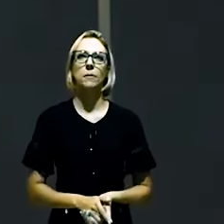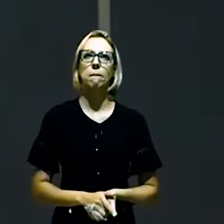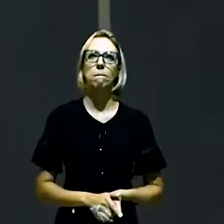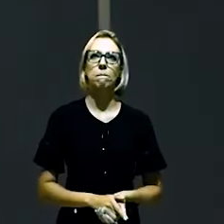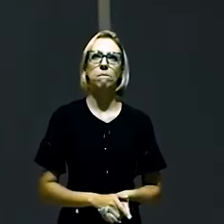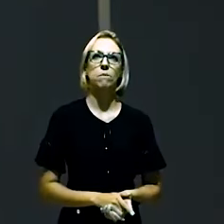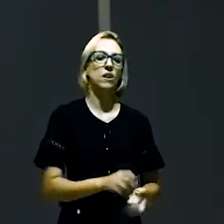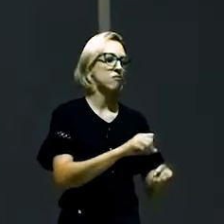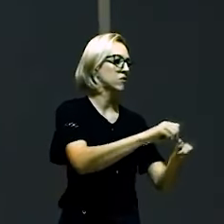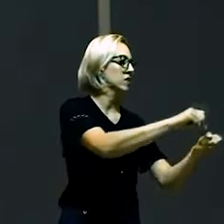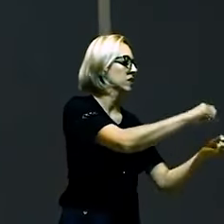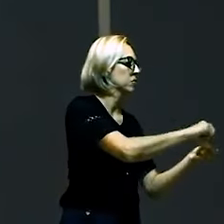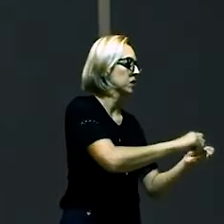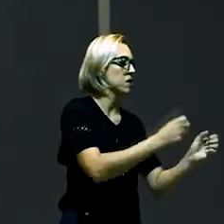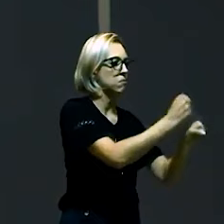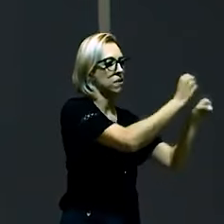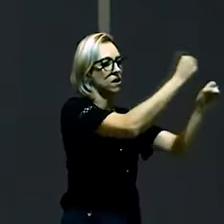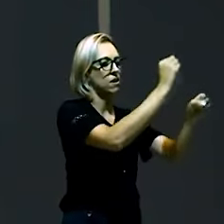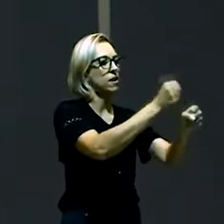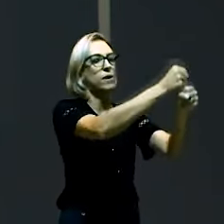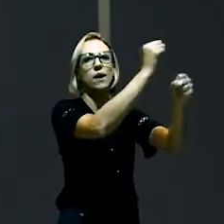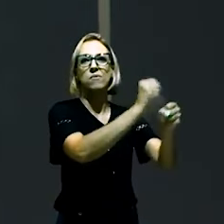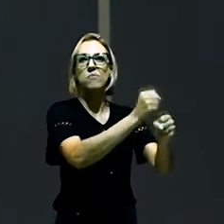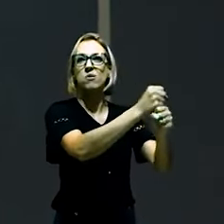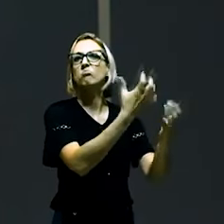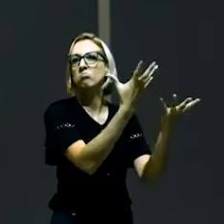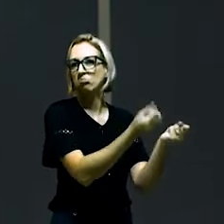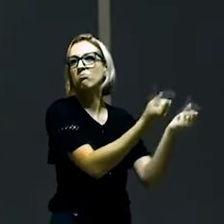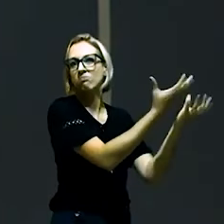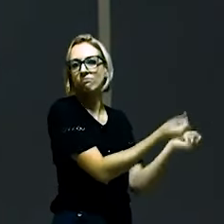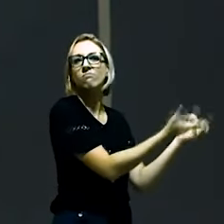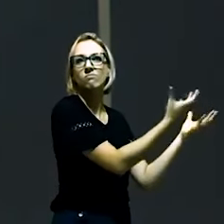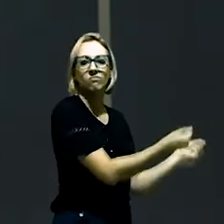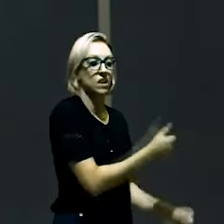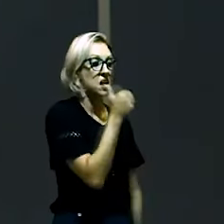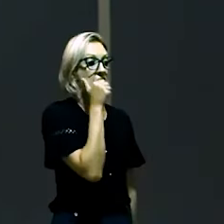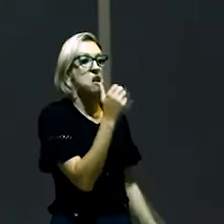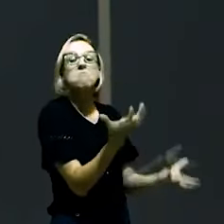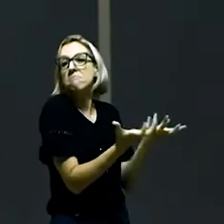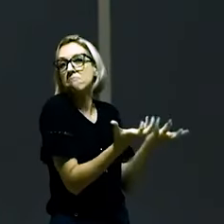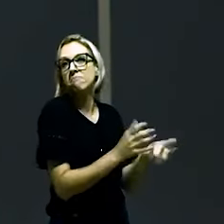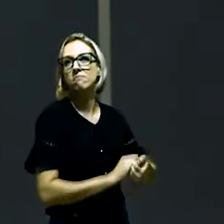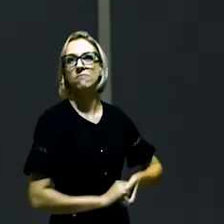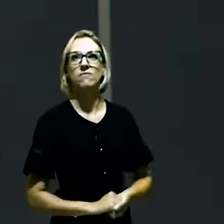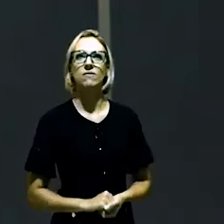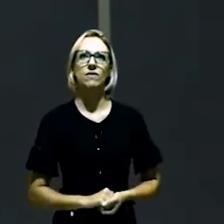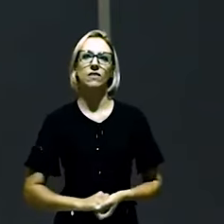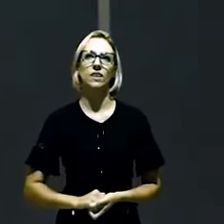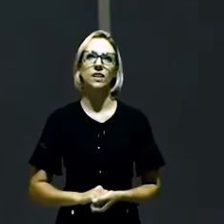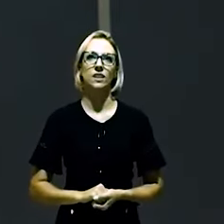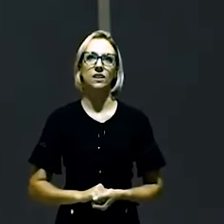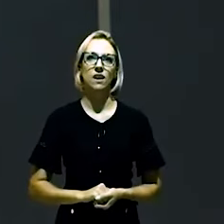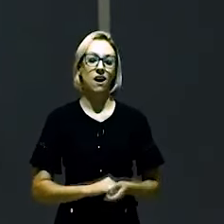Então eu vou fazer. Eu tenho que ficar bem com elas. Foi se corrompendo.